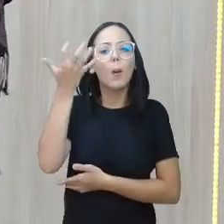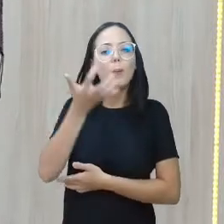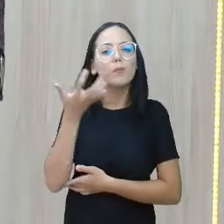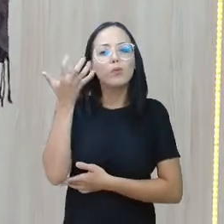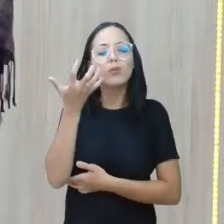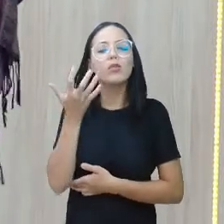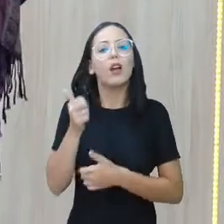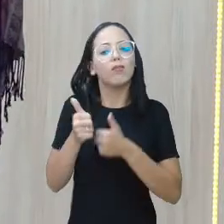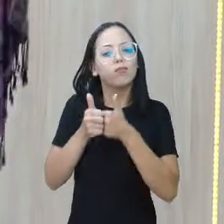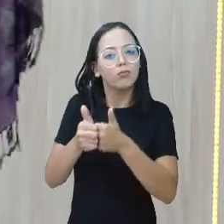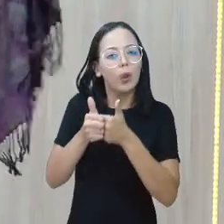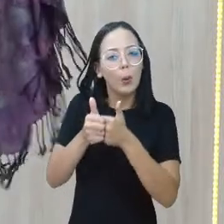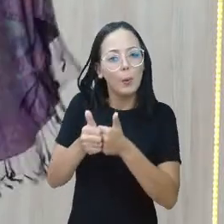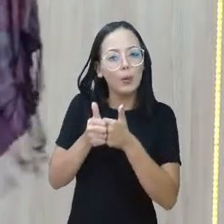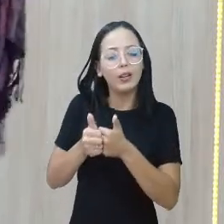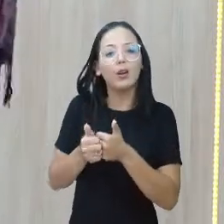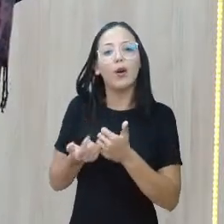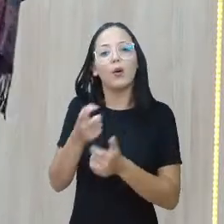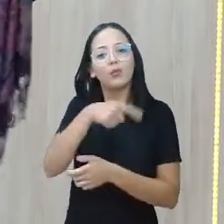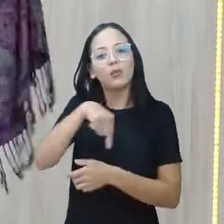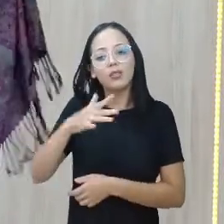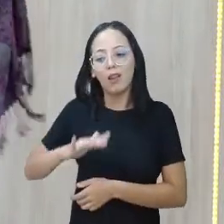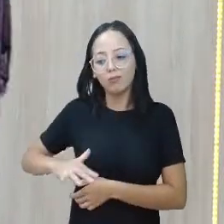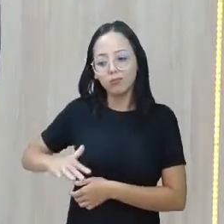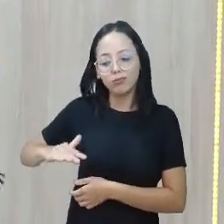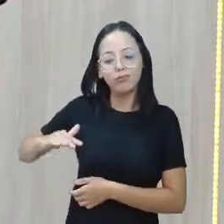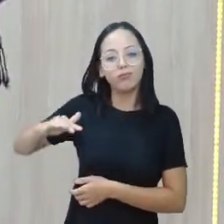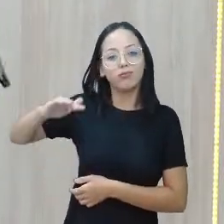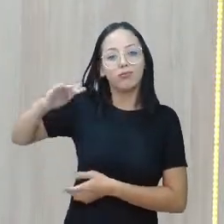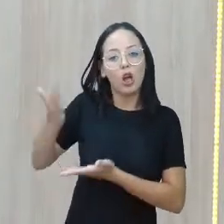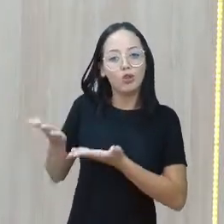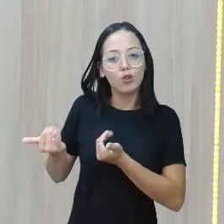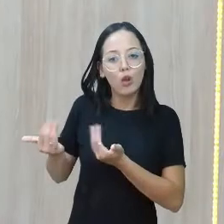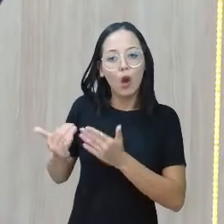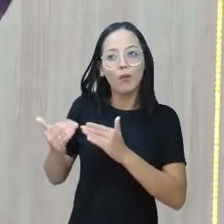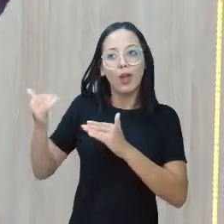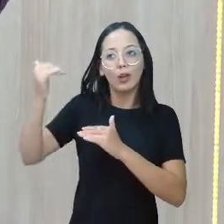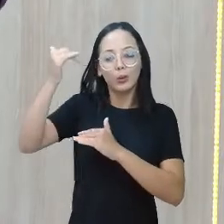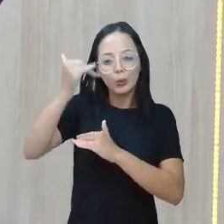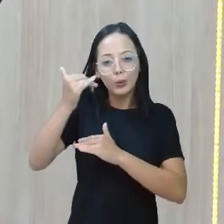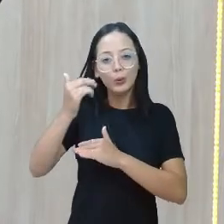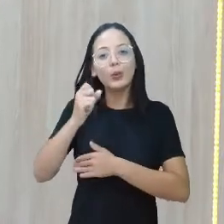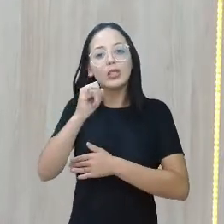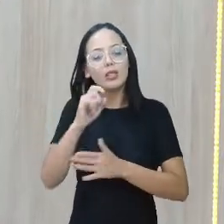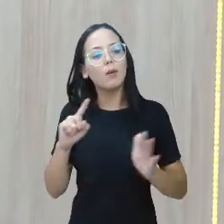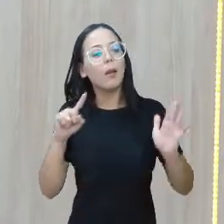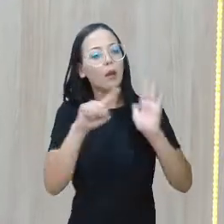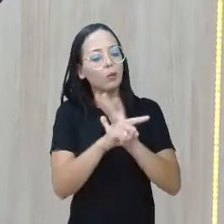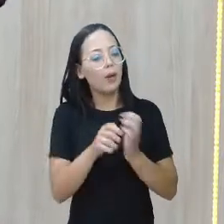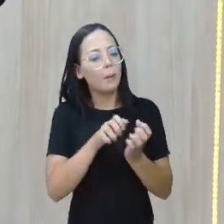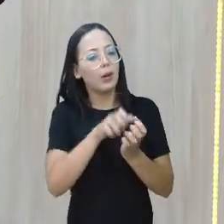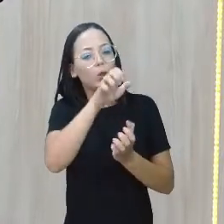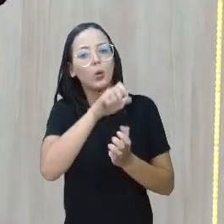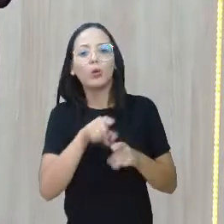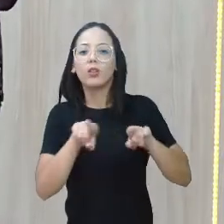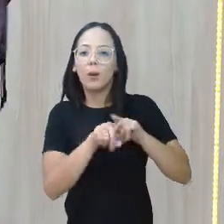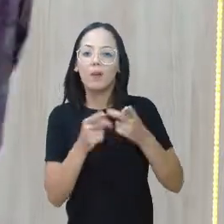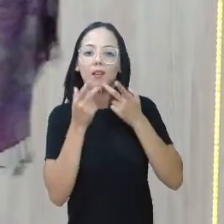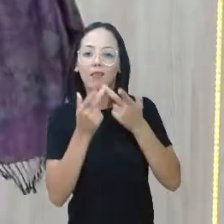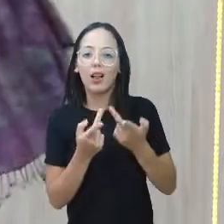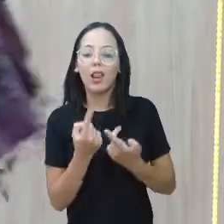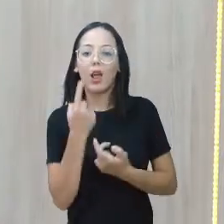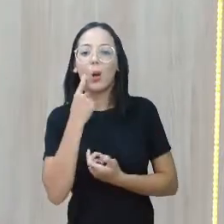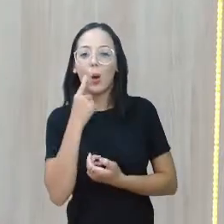que acompanhou você de criança, jovem, adulto, e que se você perguntar para um idoso, ele vai dizer também,